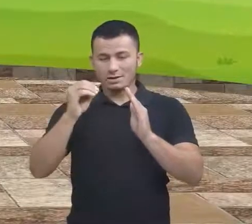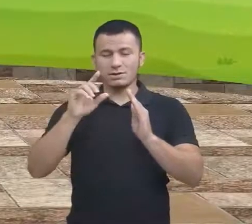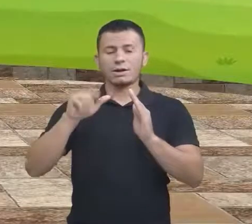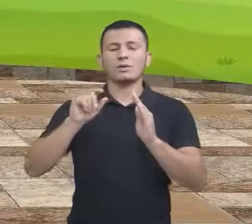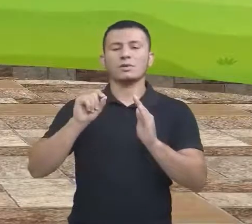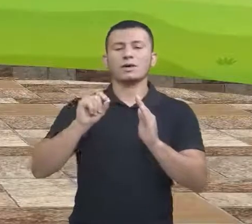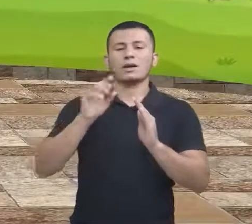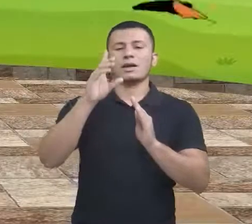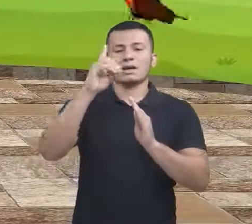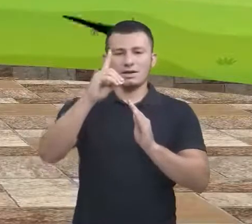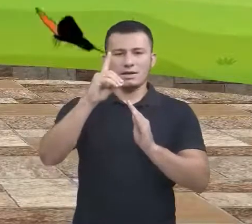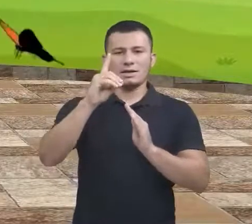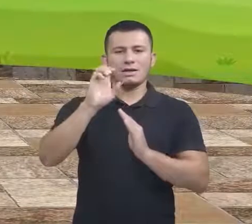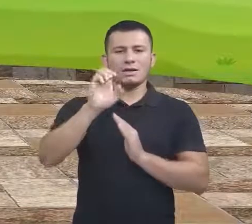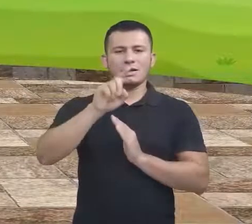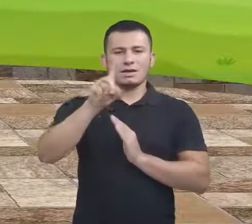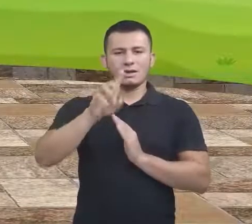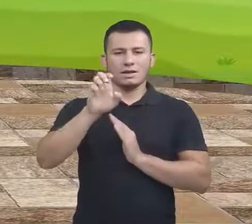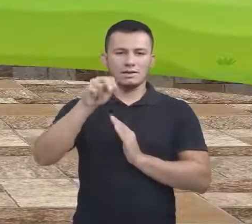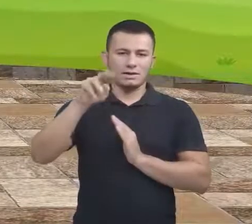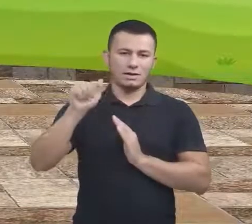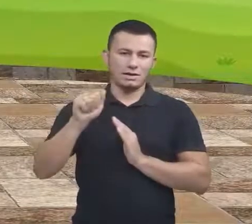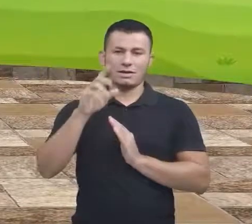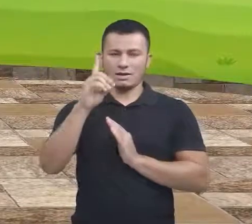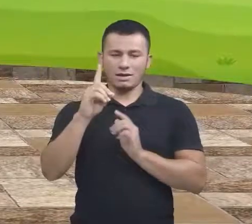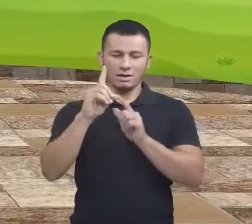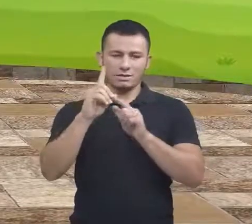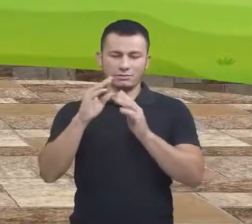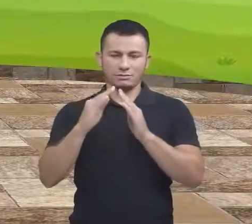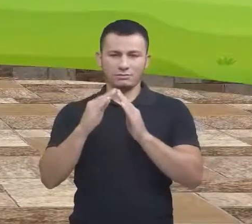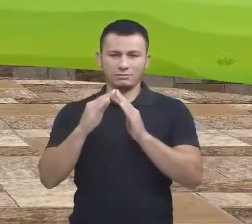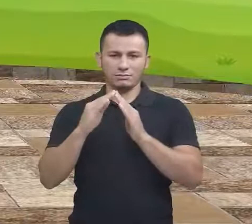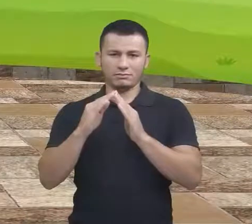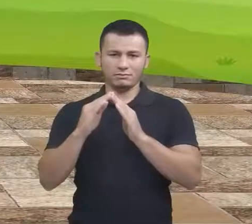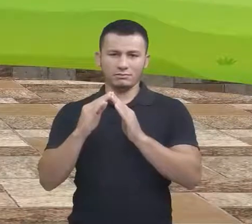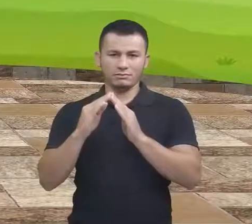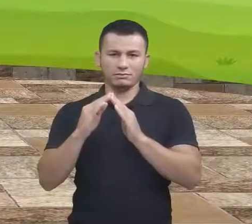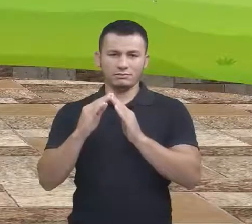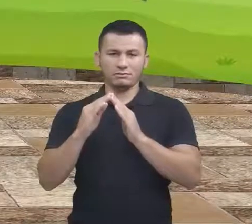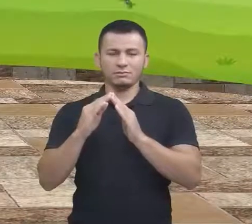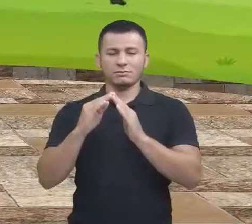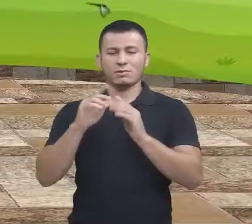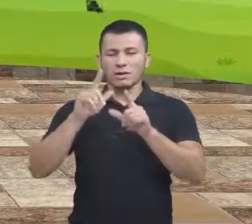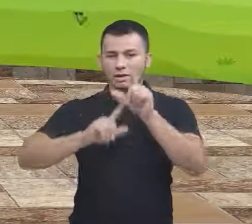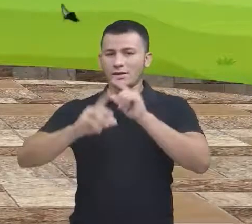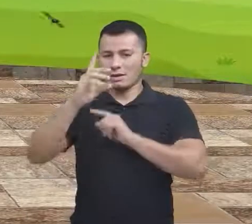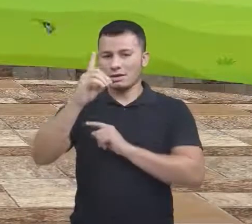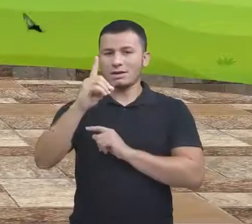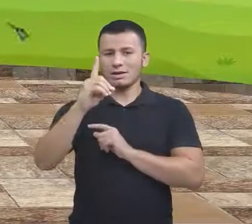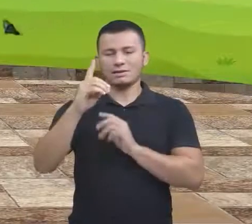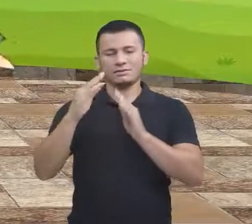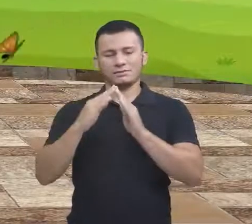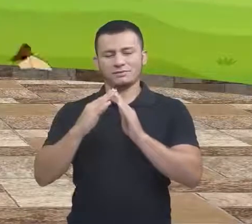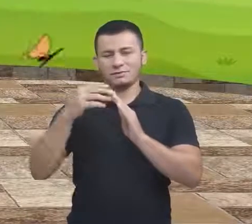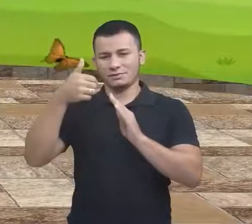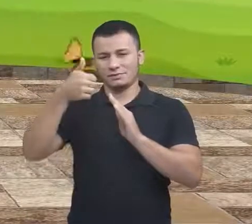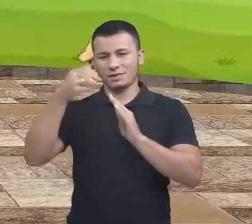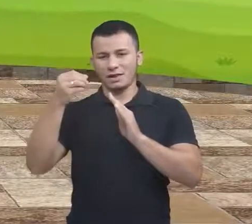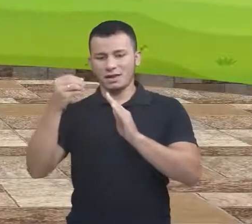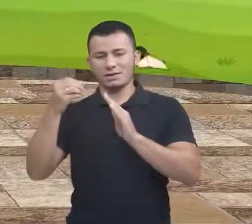que der dezena então eu já vou para casinha com a letra é de